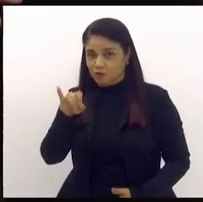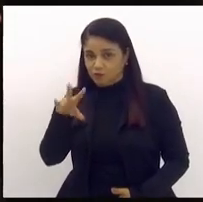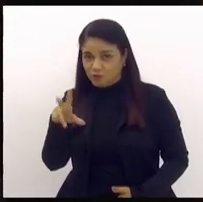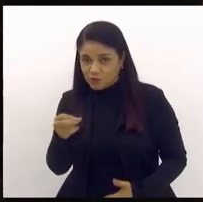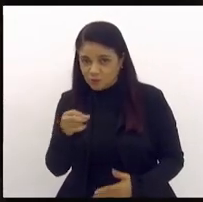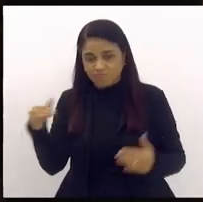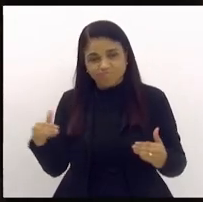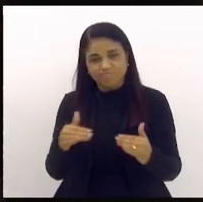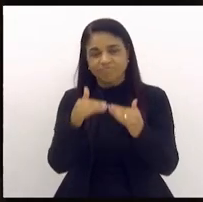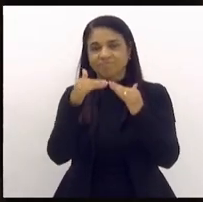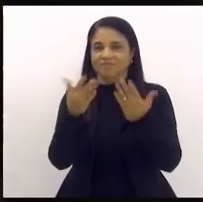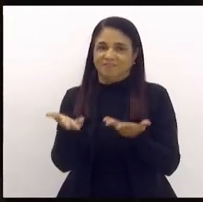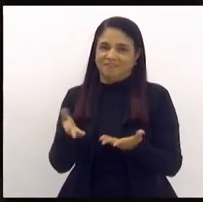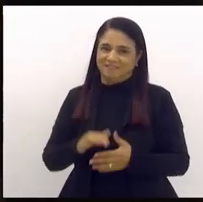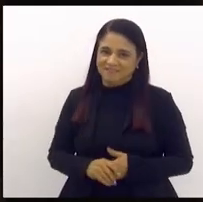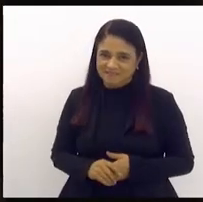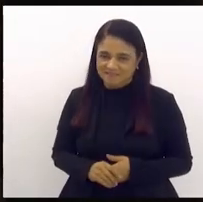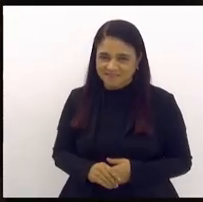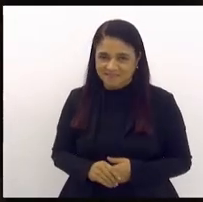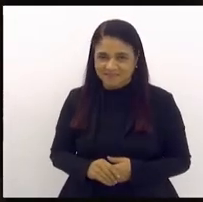com essa situação, porra.